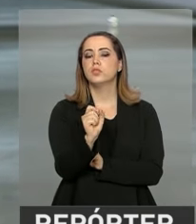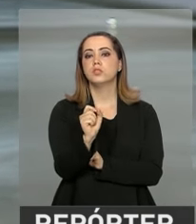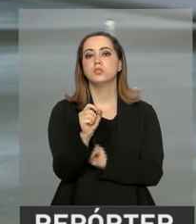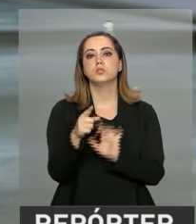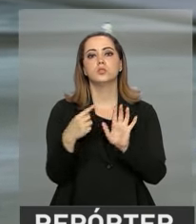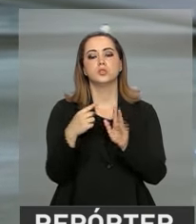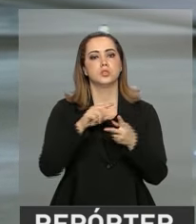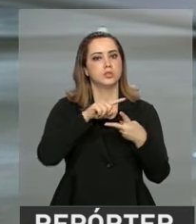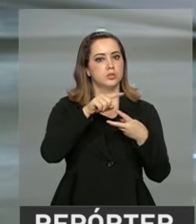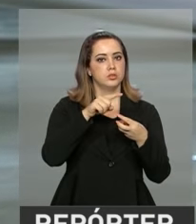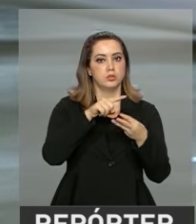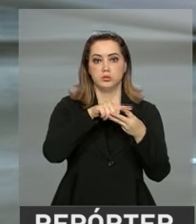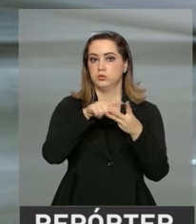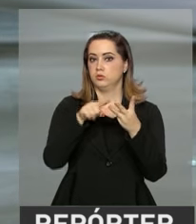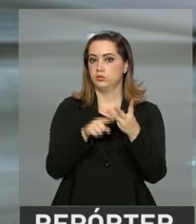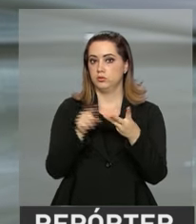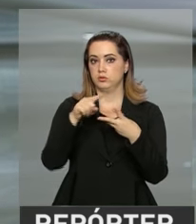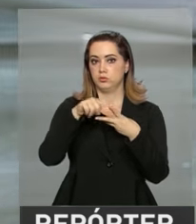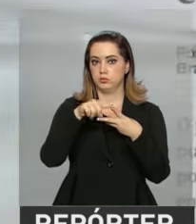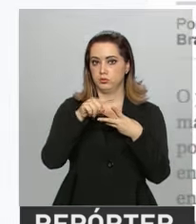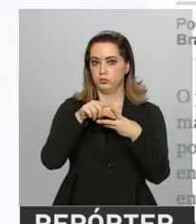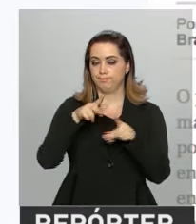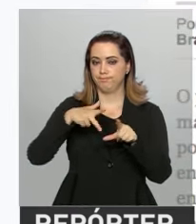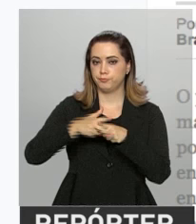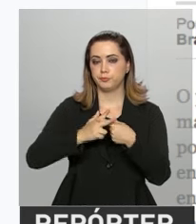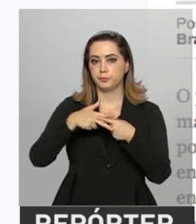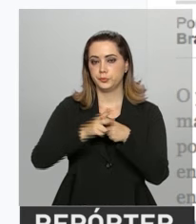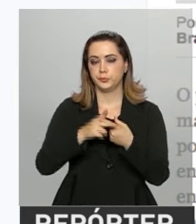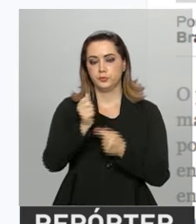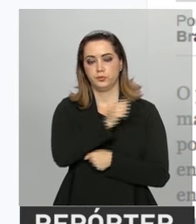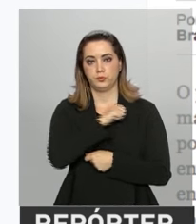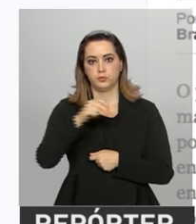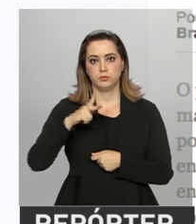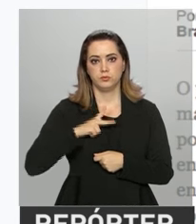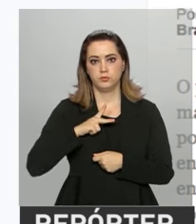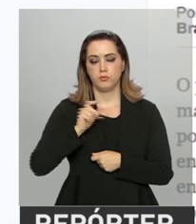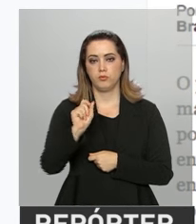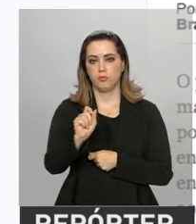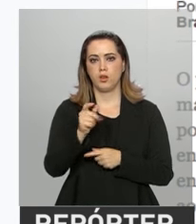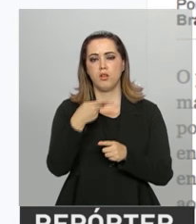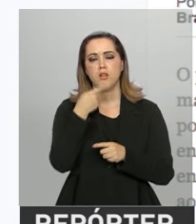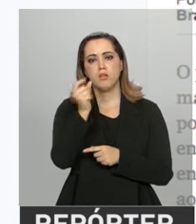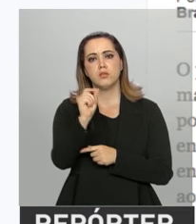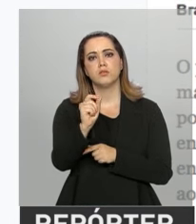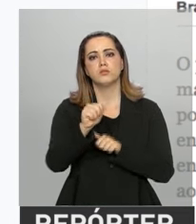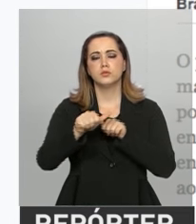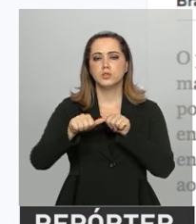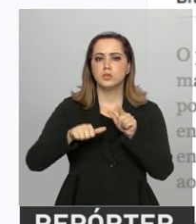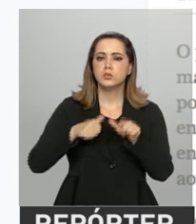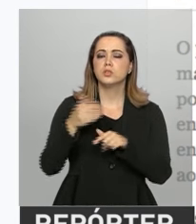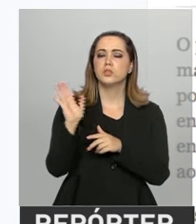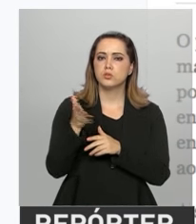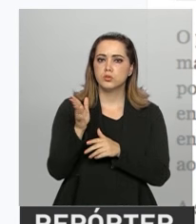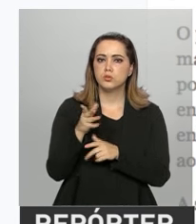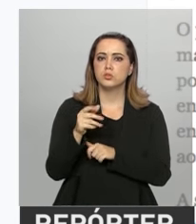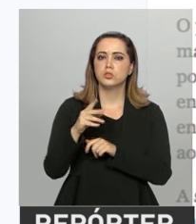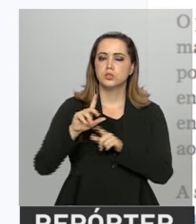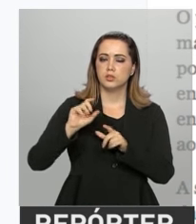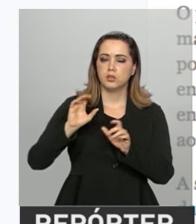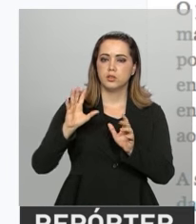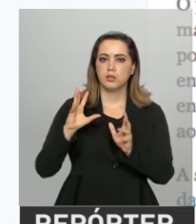respeito a três questões. A primeira, a reforma da previdência. O presidente exercício disse que assim que as negociações forem